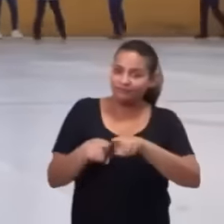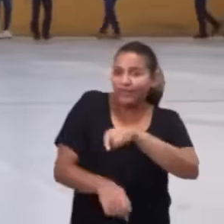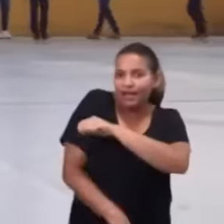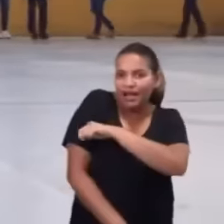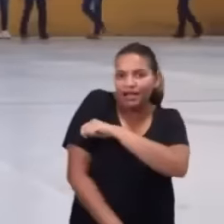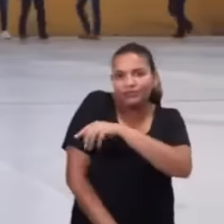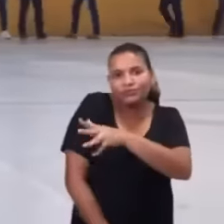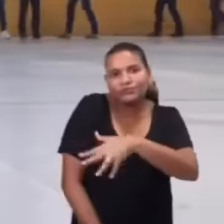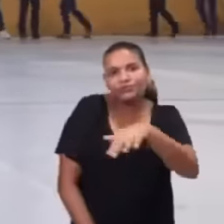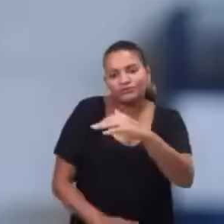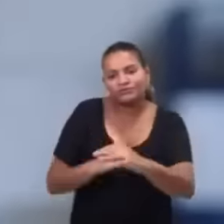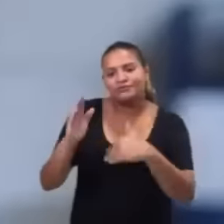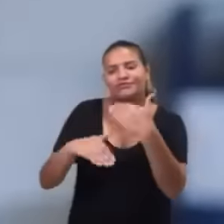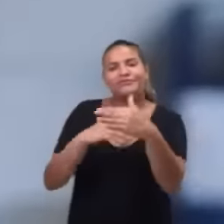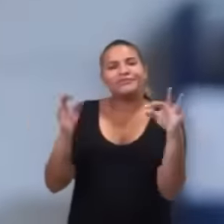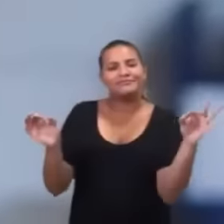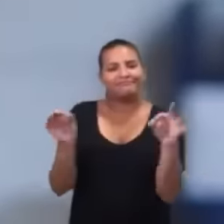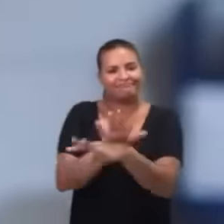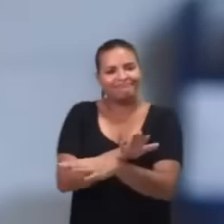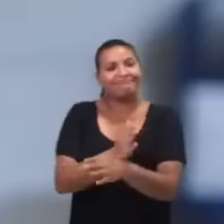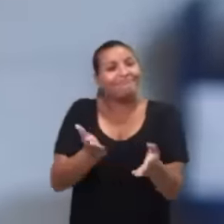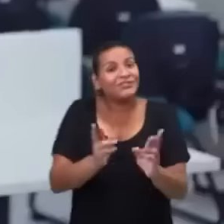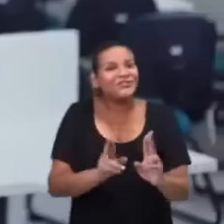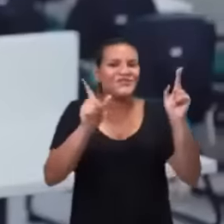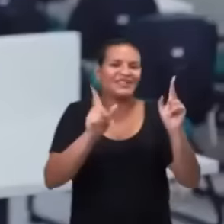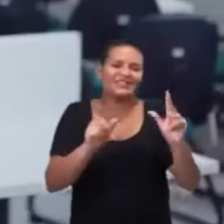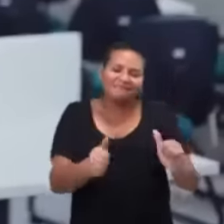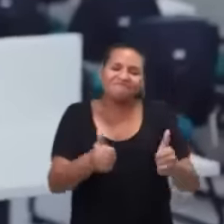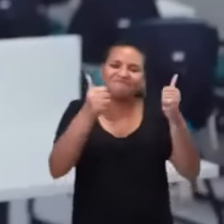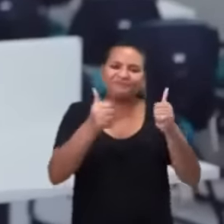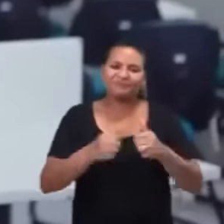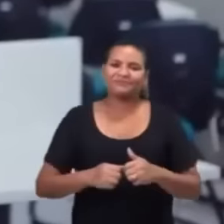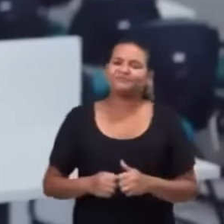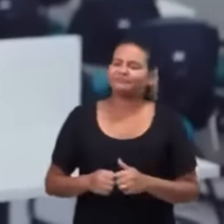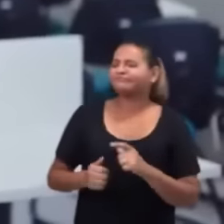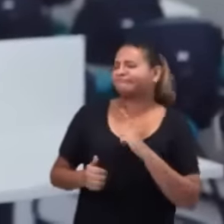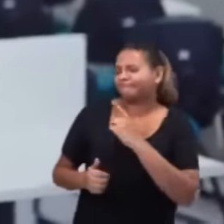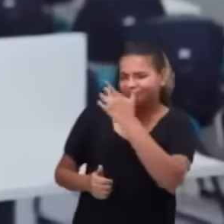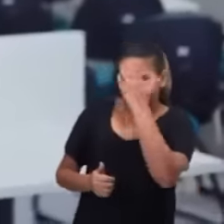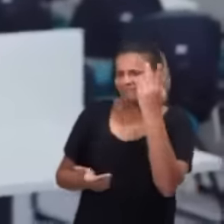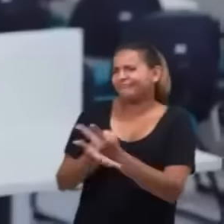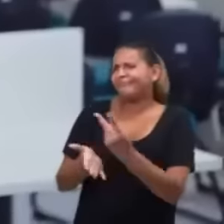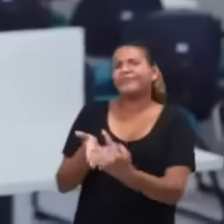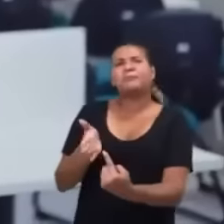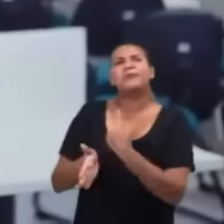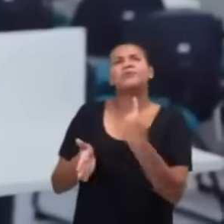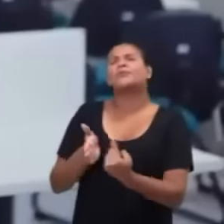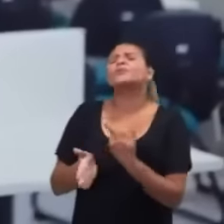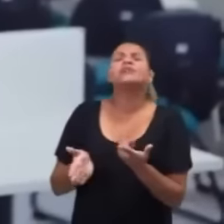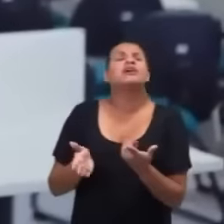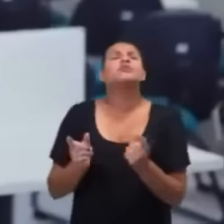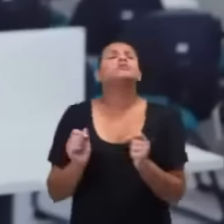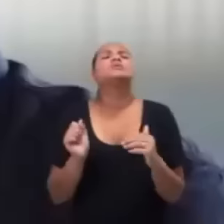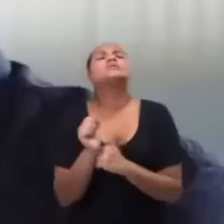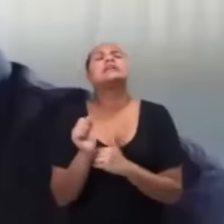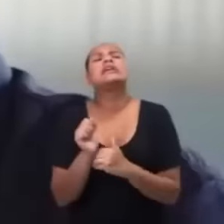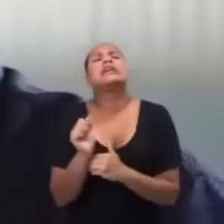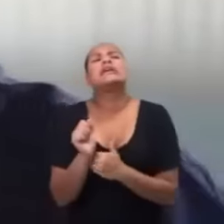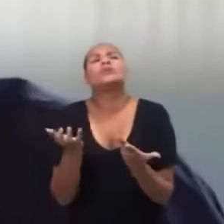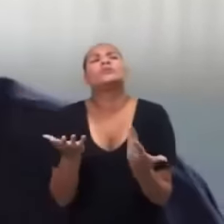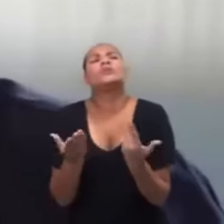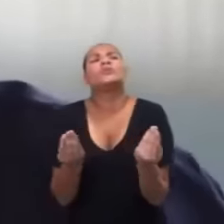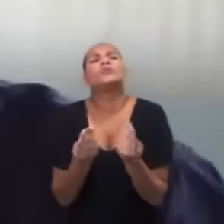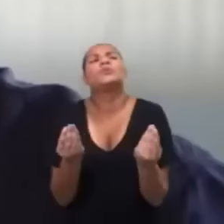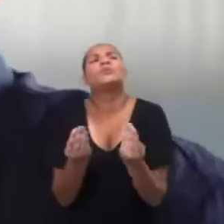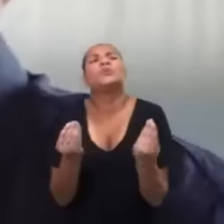alunos. É isso que faz a diferença. Muita gente pergunta qual é o segredo. Qual é o segredo, né? Trabalho. Às